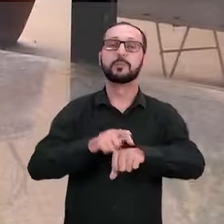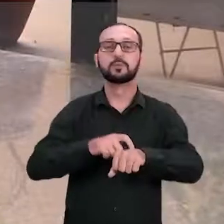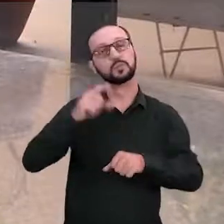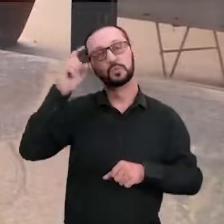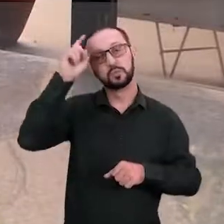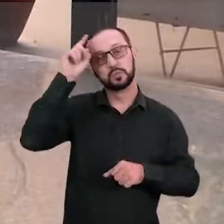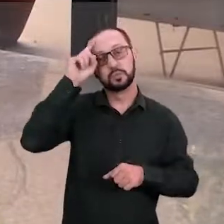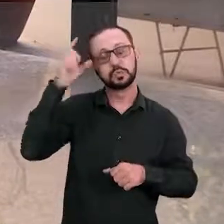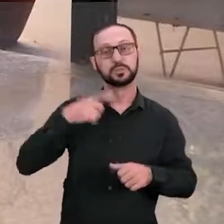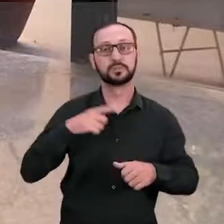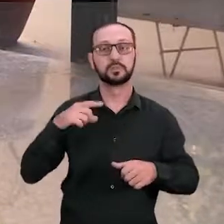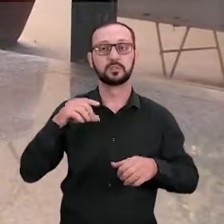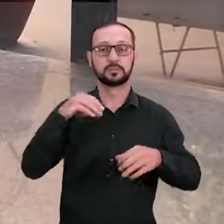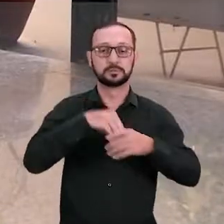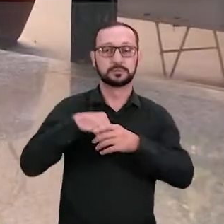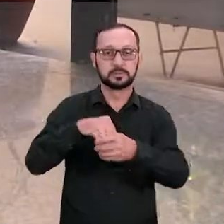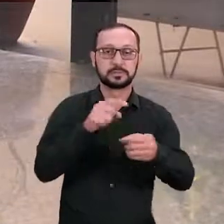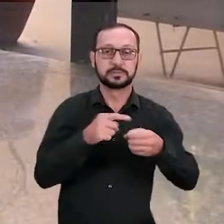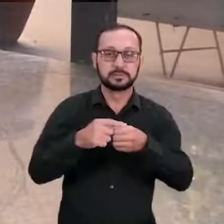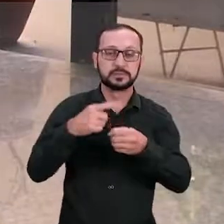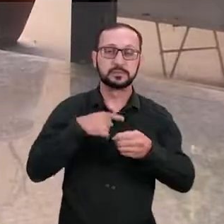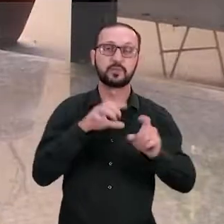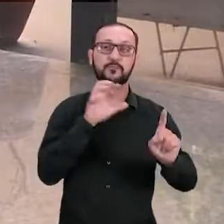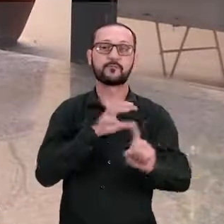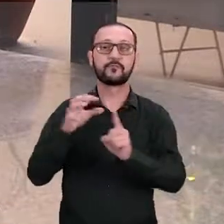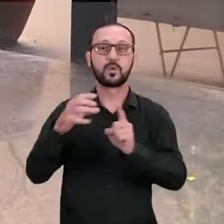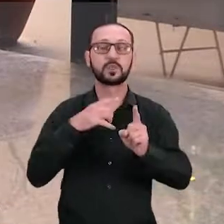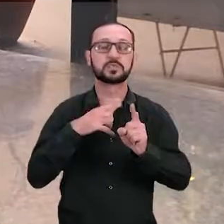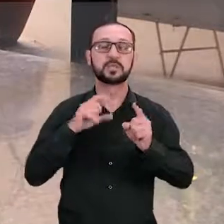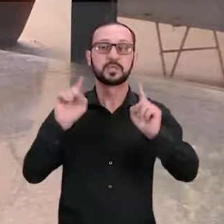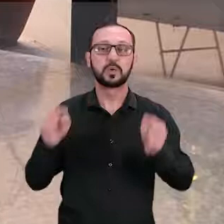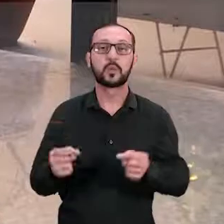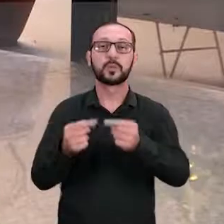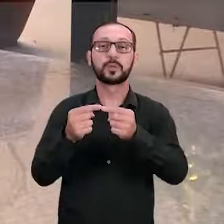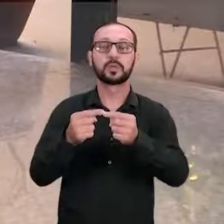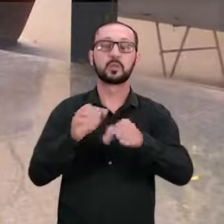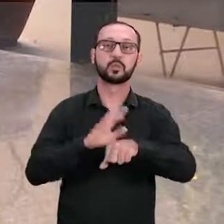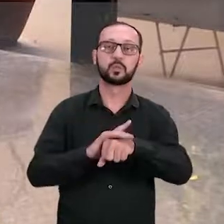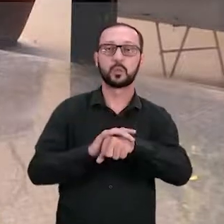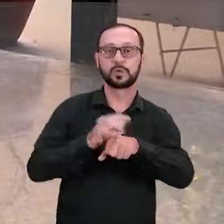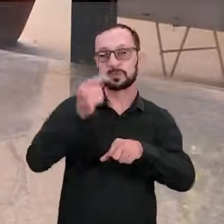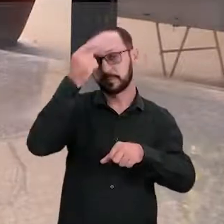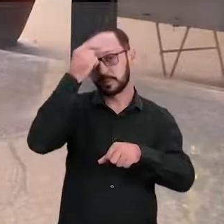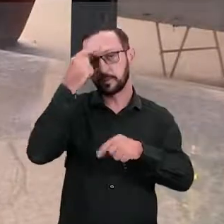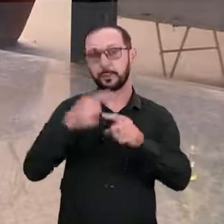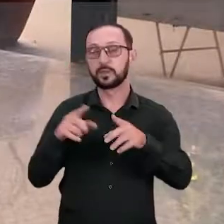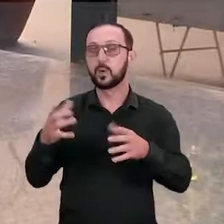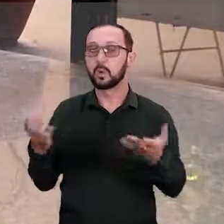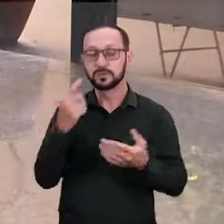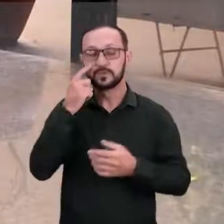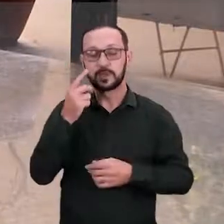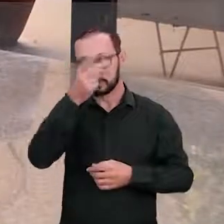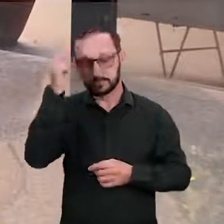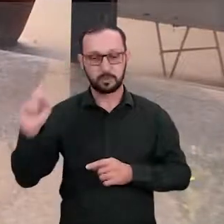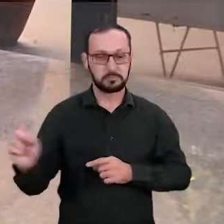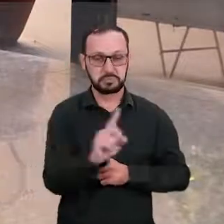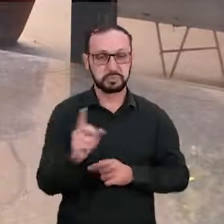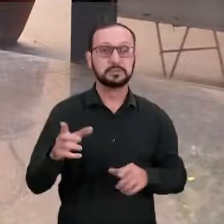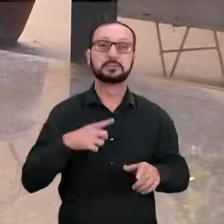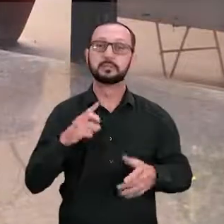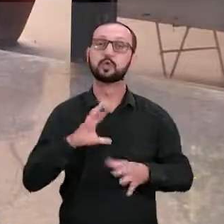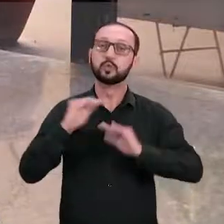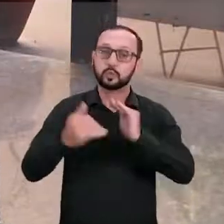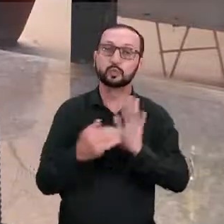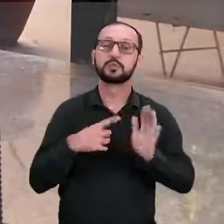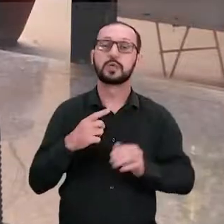então, cotidianas dos grandes centros que desencadeiam quadros ligados às doenças mentais? Todo mundo tem pressa, né? Como que